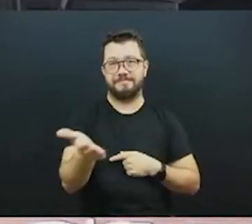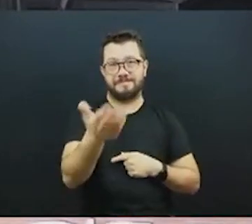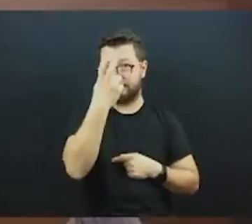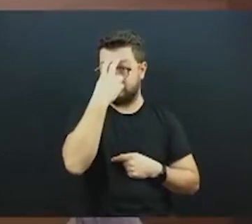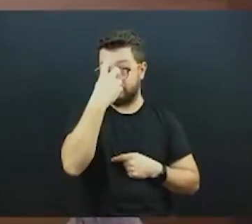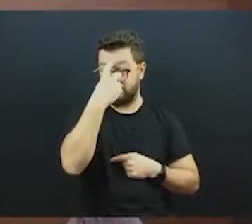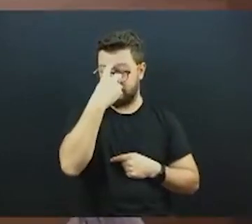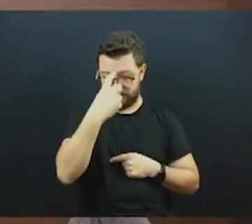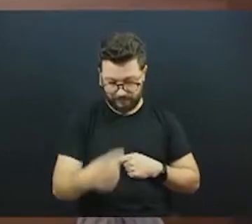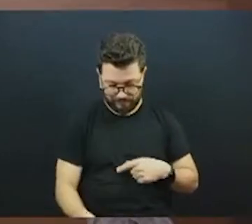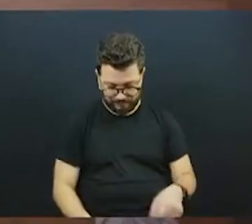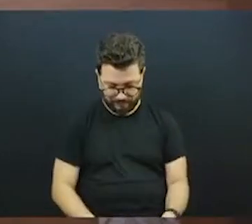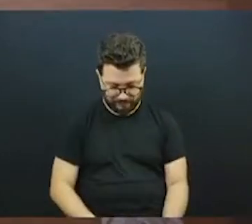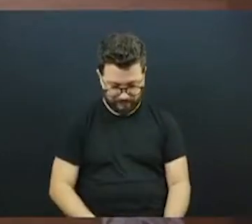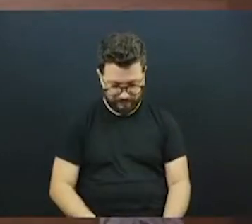Obrigado.